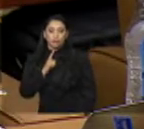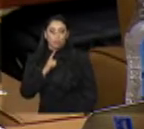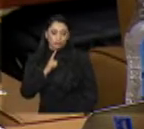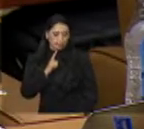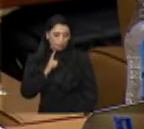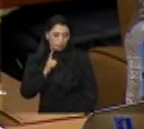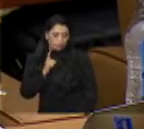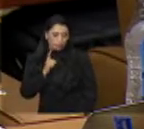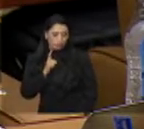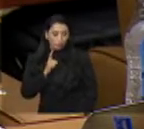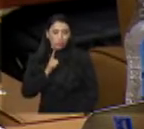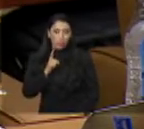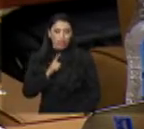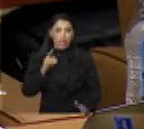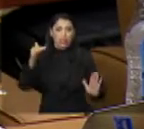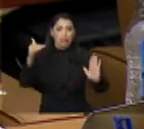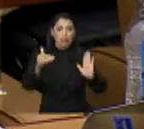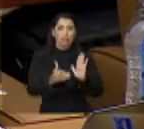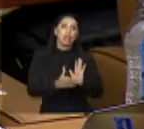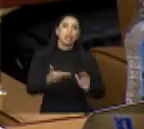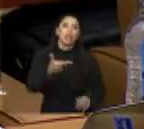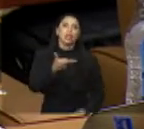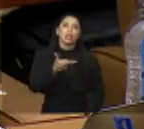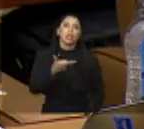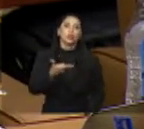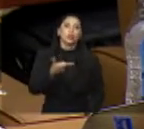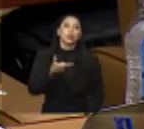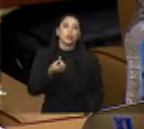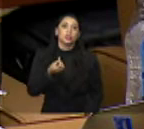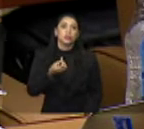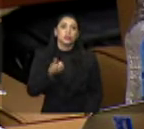24 Presidente portanto